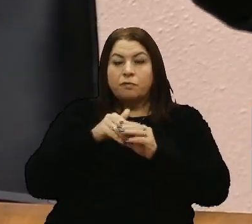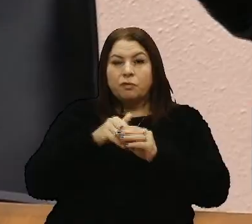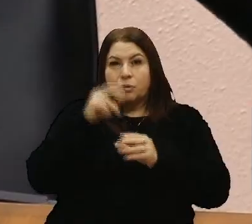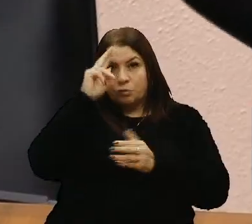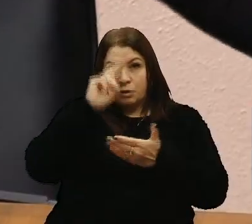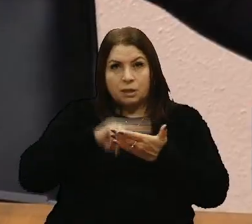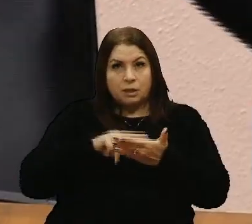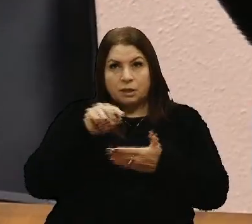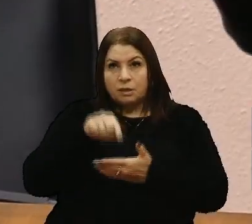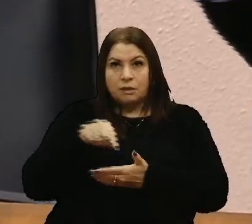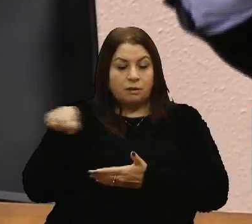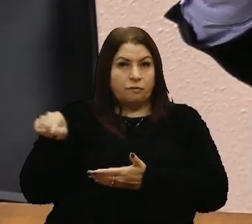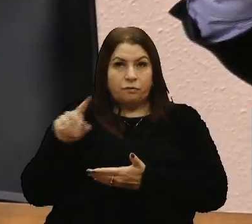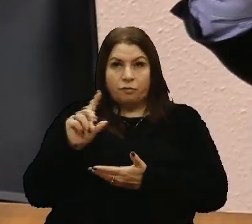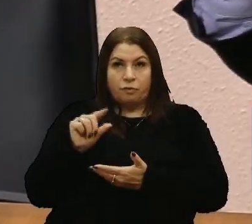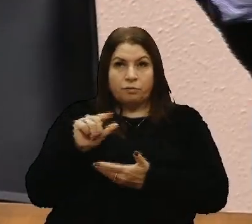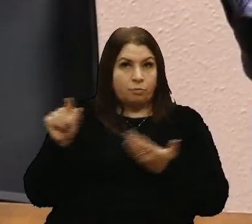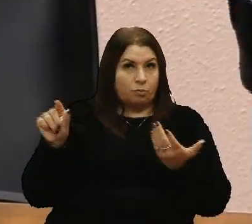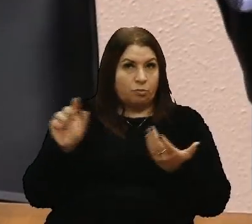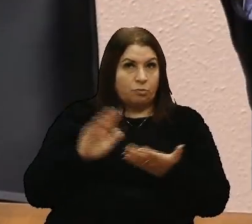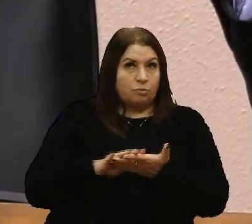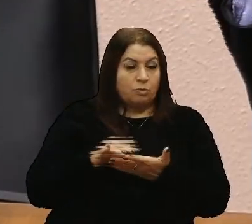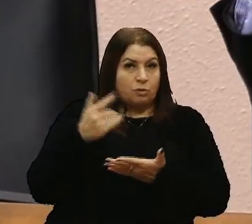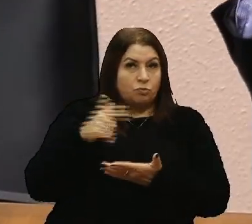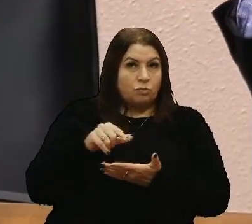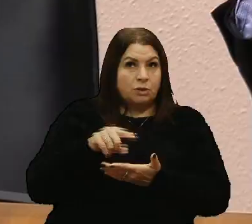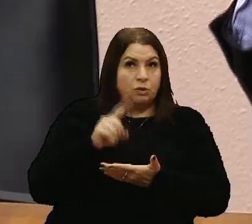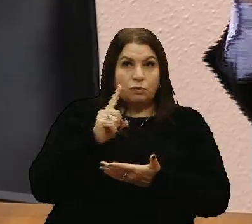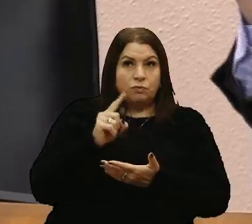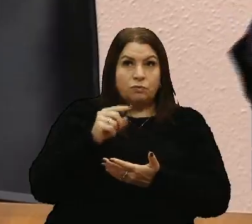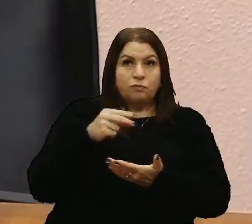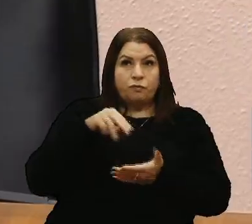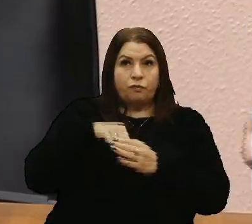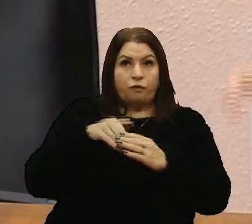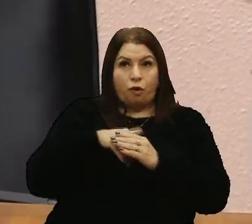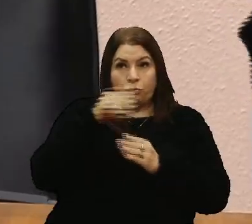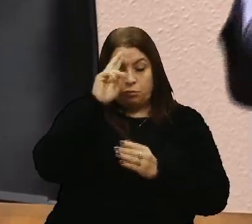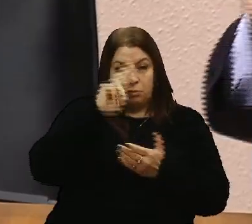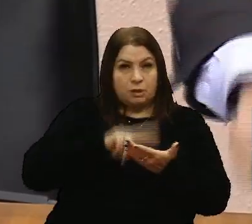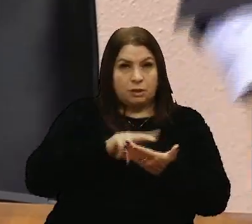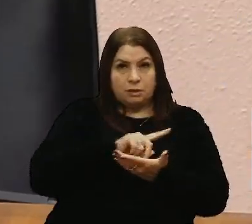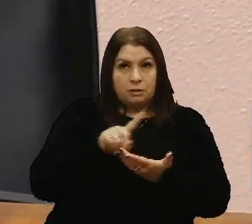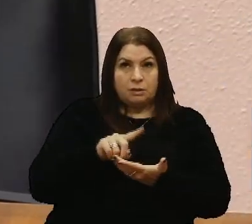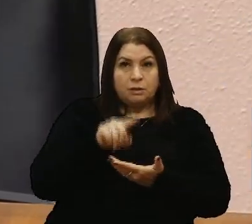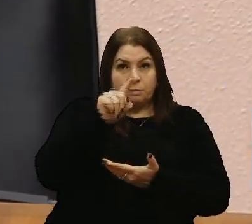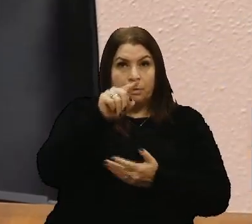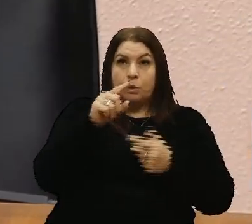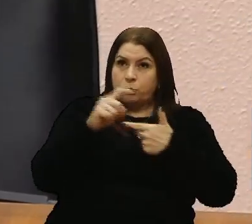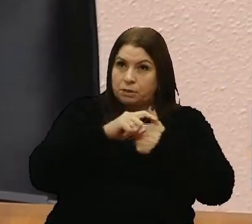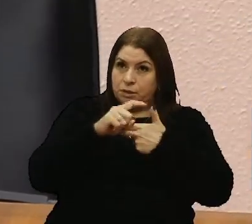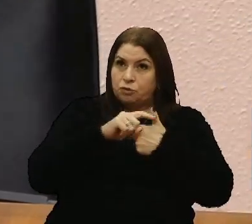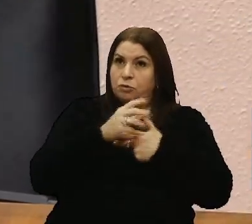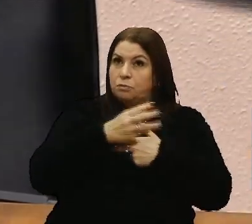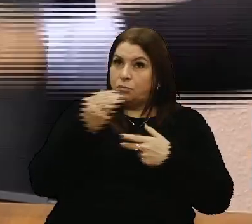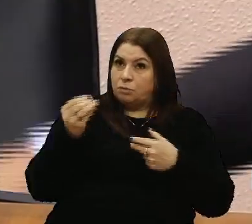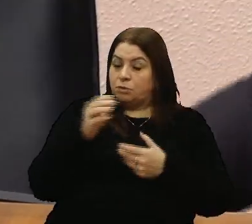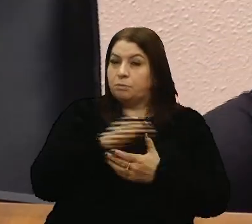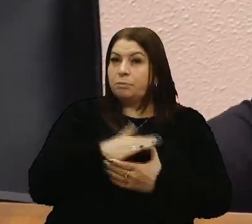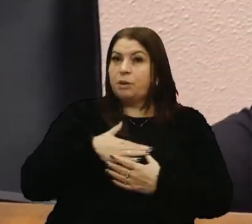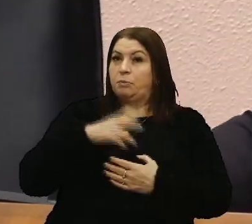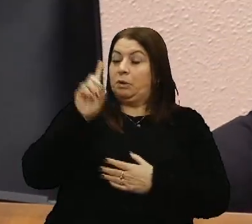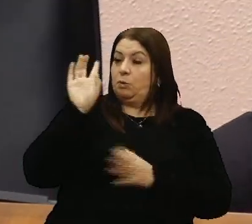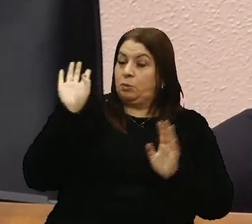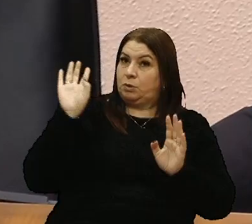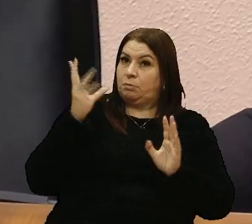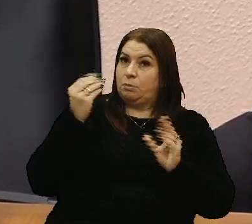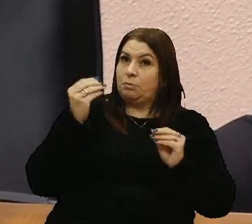Aqui não tem voto pro Neri. Tem pouco, aliás. Que acho que não tem nenhum voto pro Neri. Aqui não, mas ali no Executivo tá, meu Deus do céu,